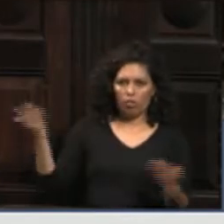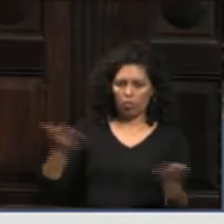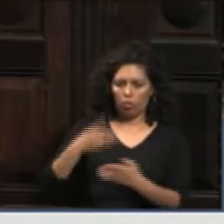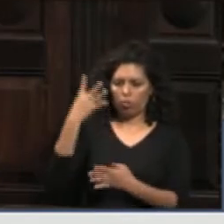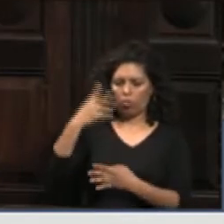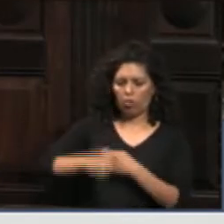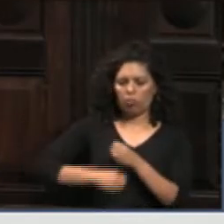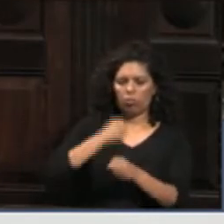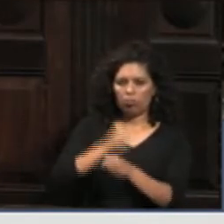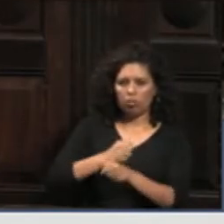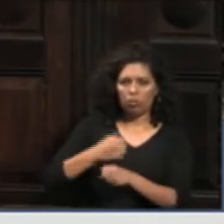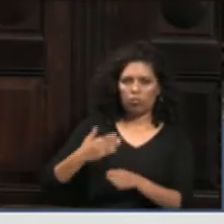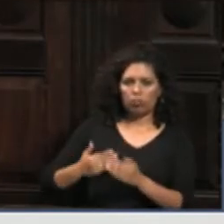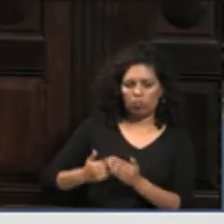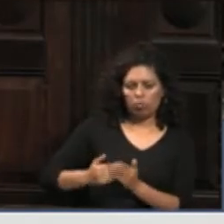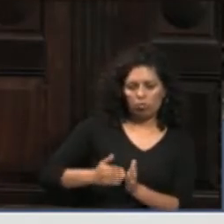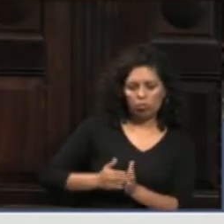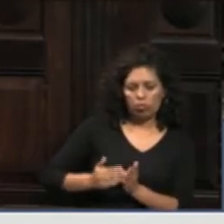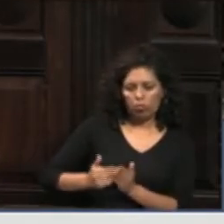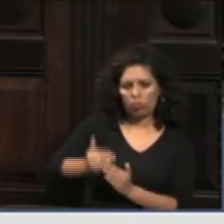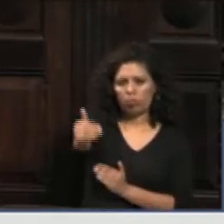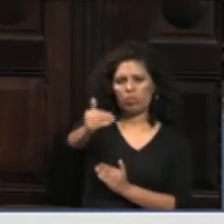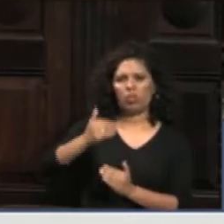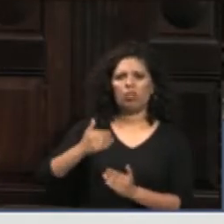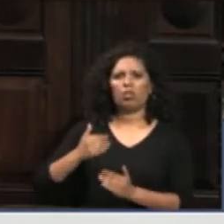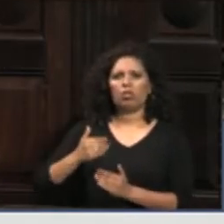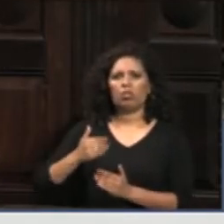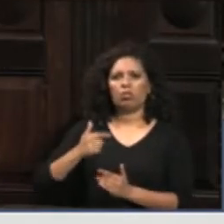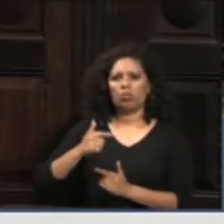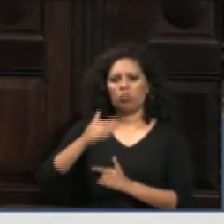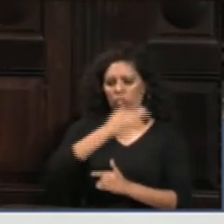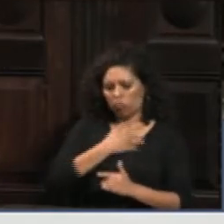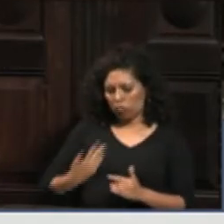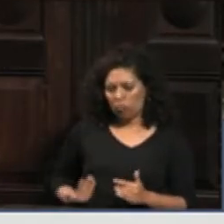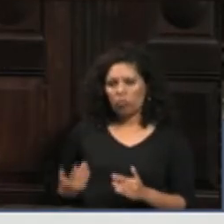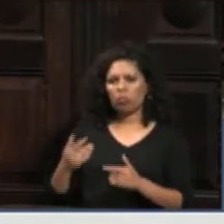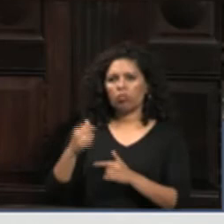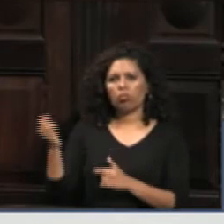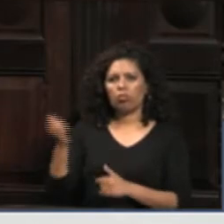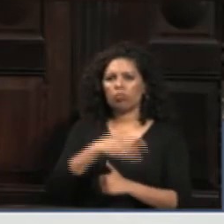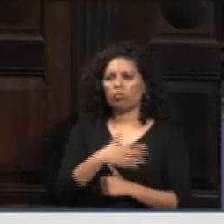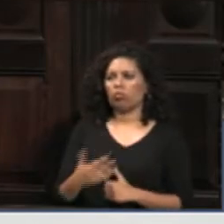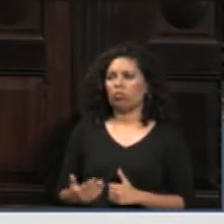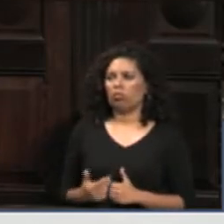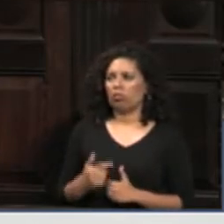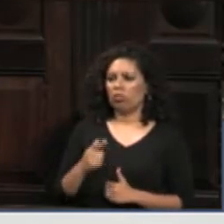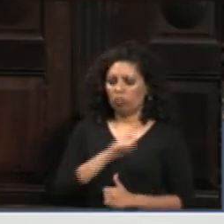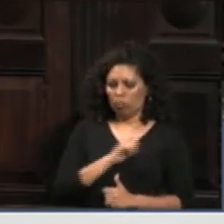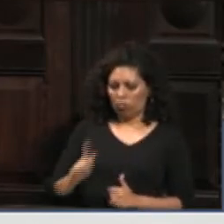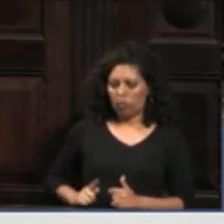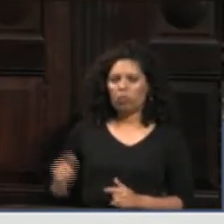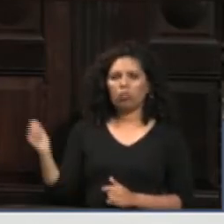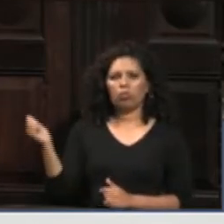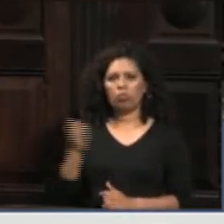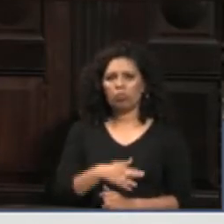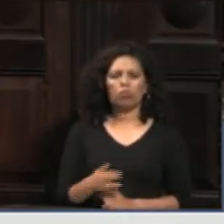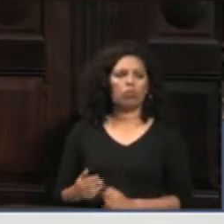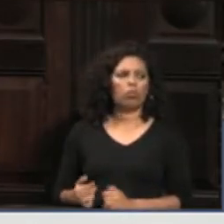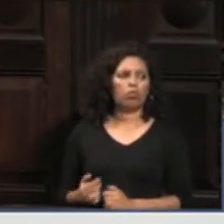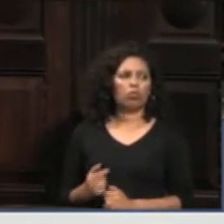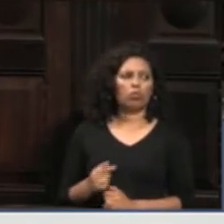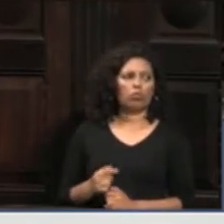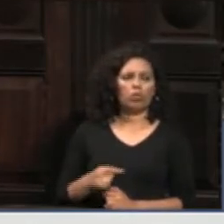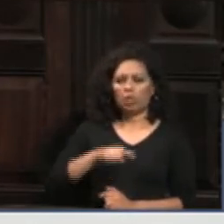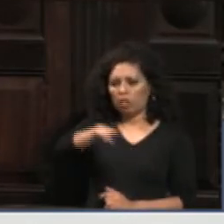virão, com um novo governador, com uma nova formação, não só de bancadas, mas de quadros novos que estão chegando,